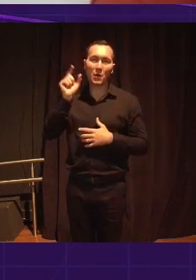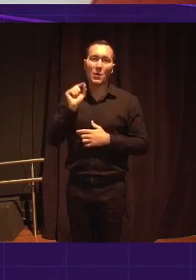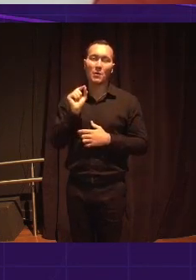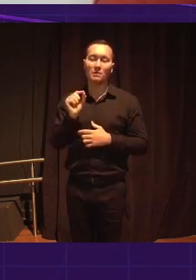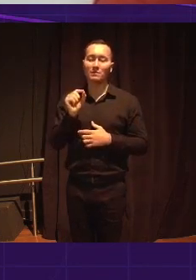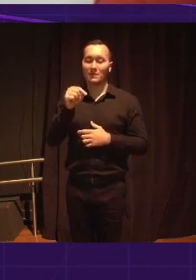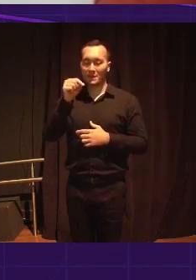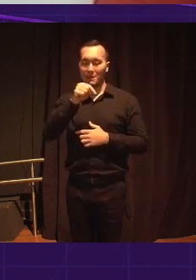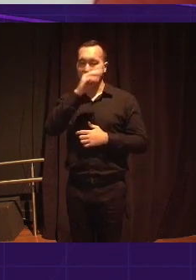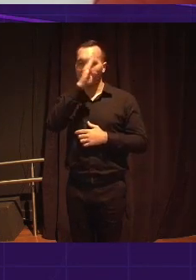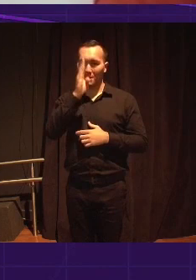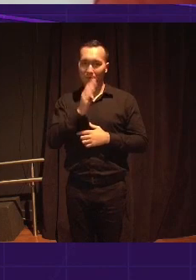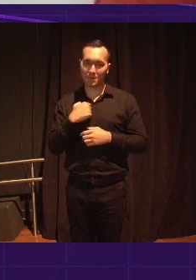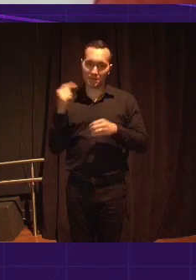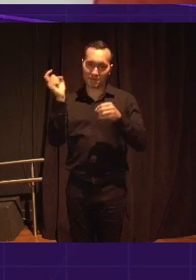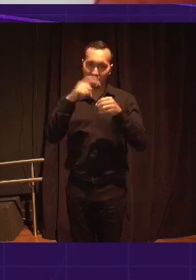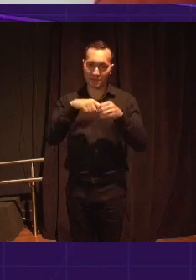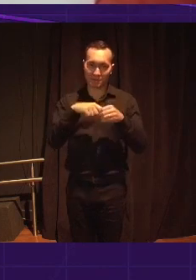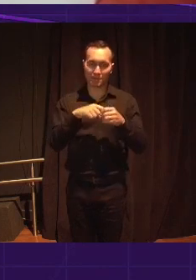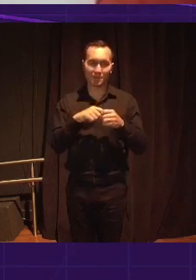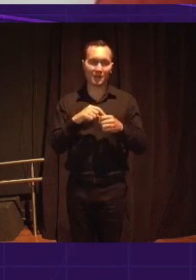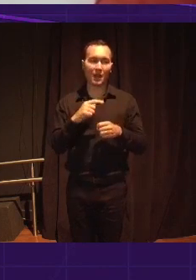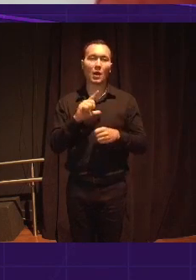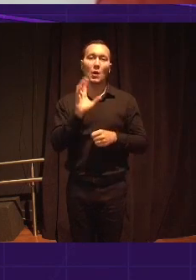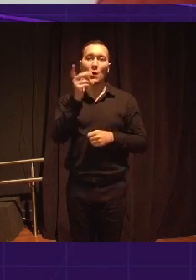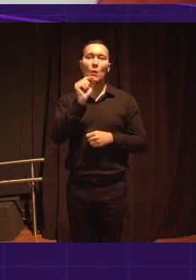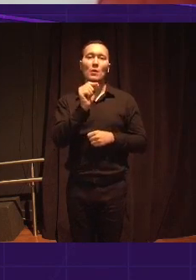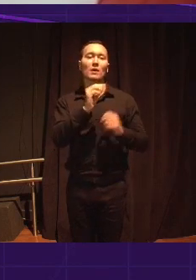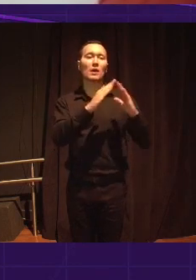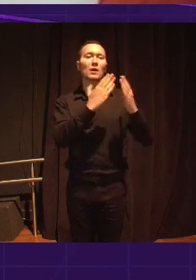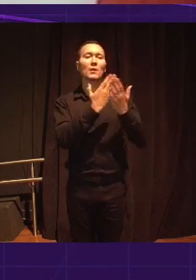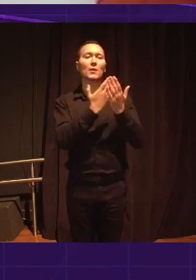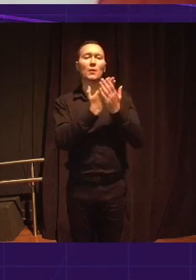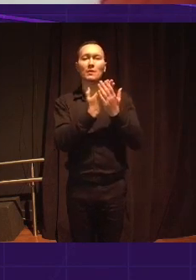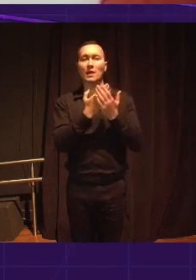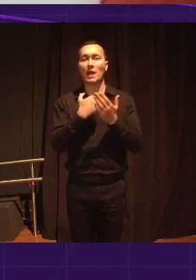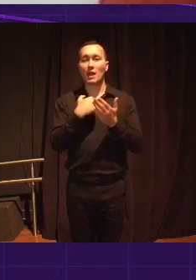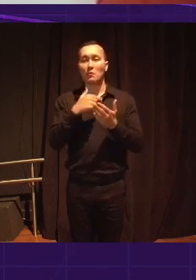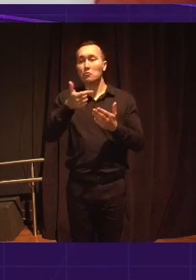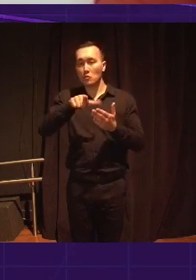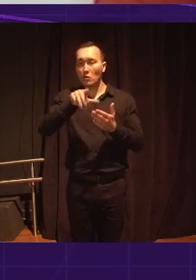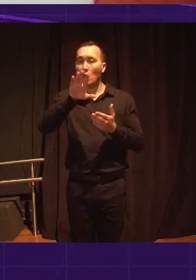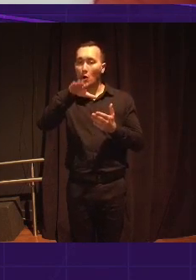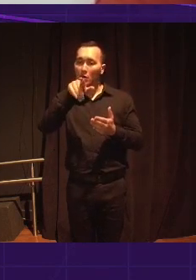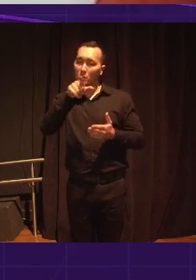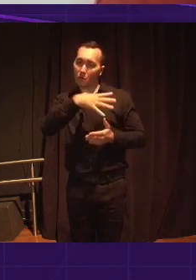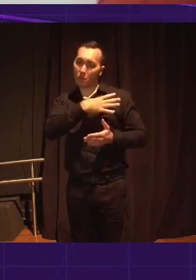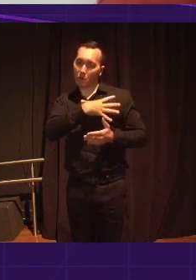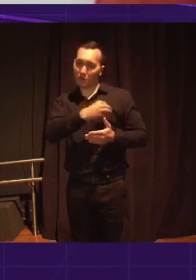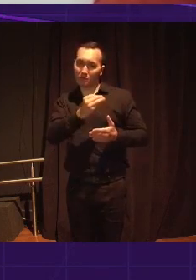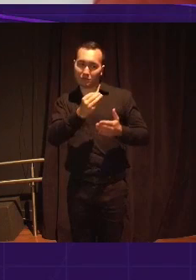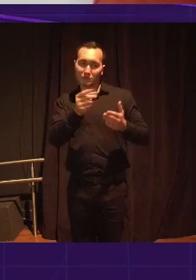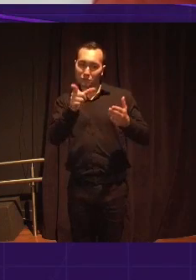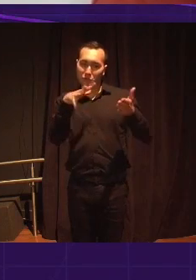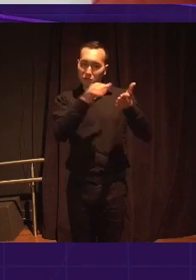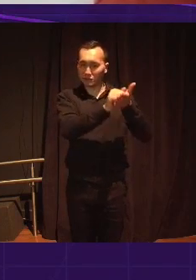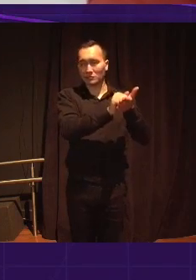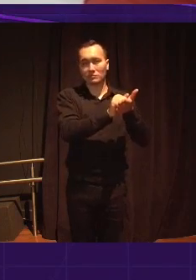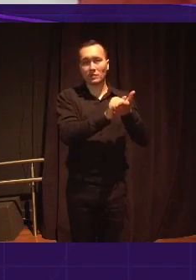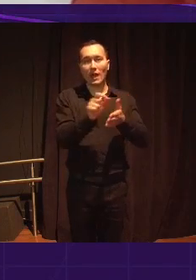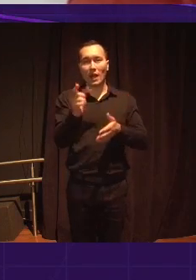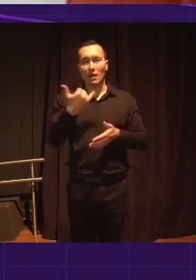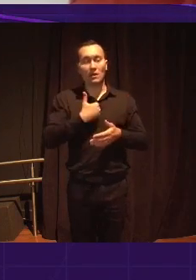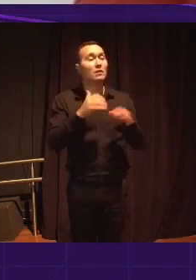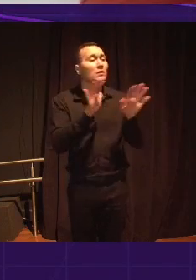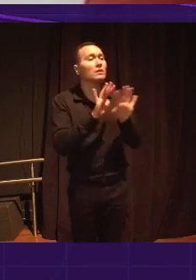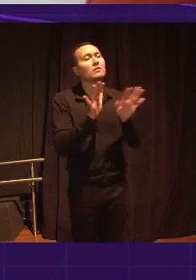queria matriculá-las na mesma escola, elas falaram, não, mãe, eu não quero na mesma escola, porque lá as pessoas já são minhas amigas, eu quero